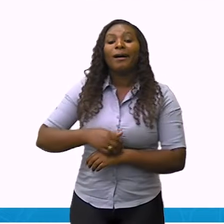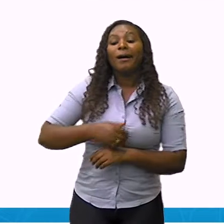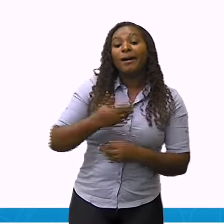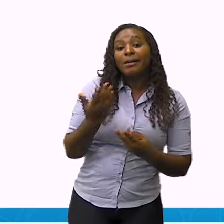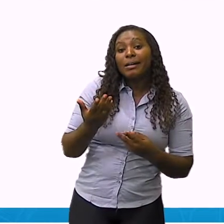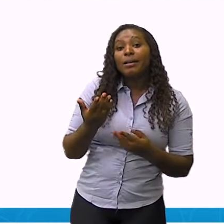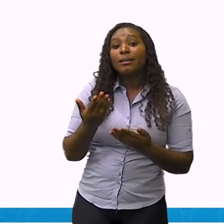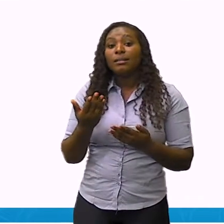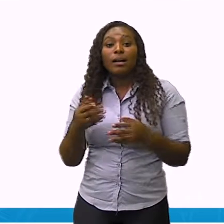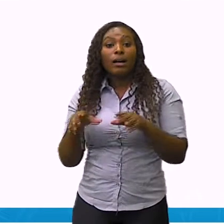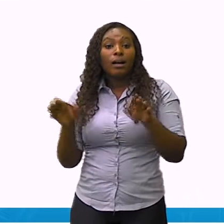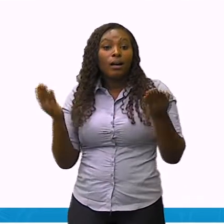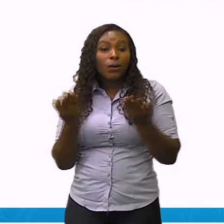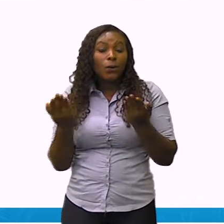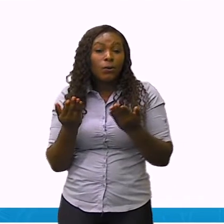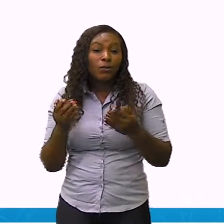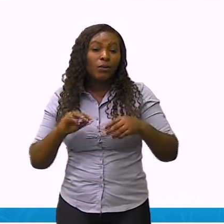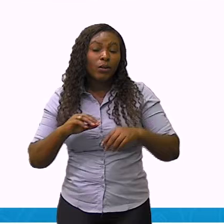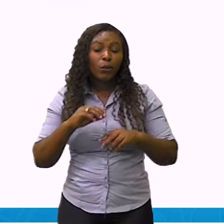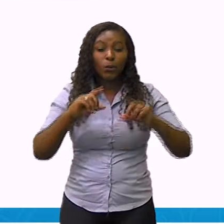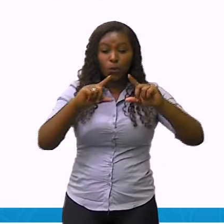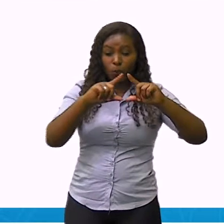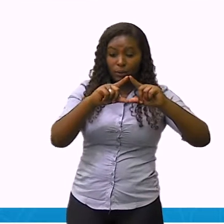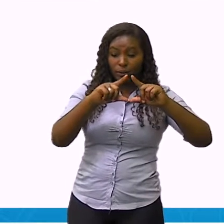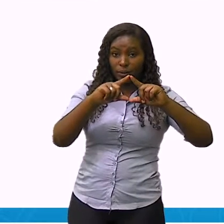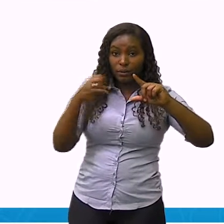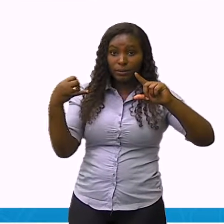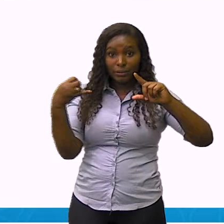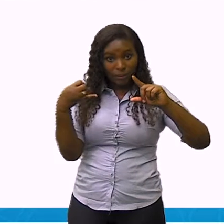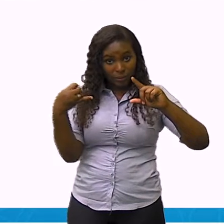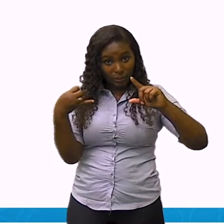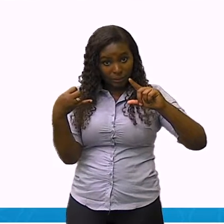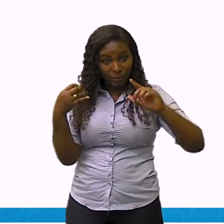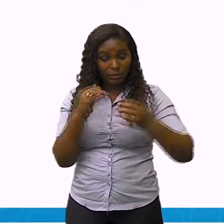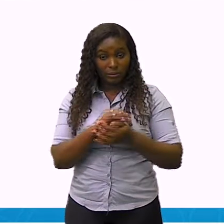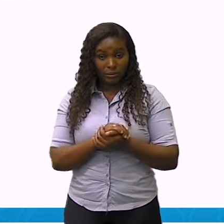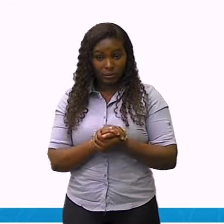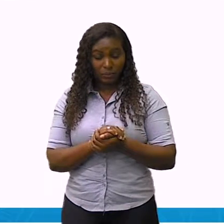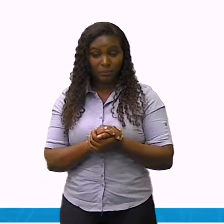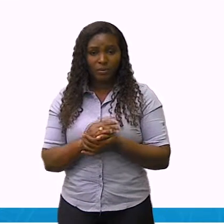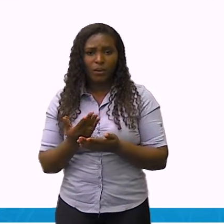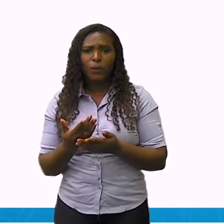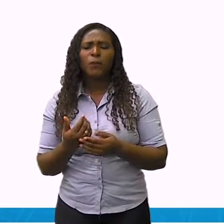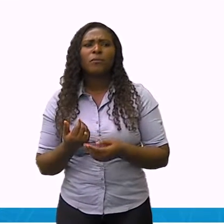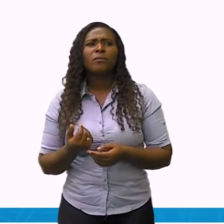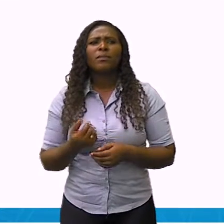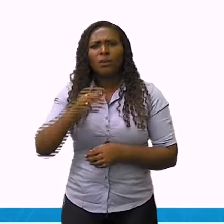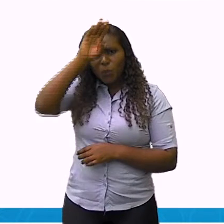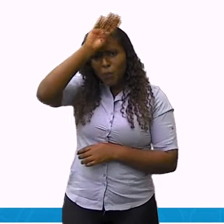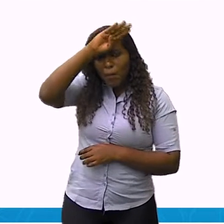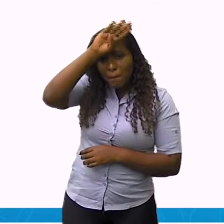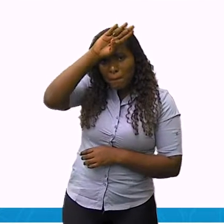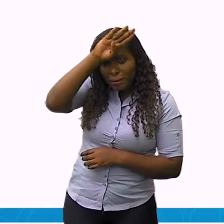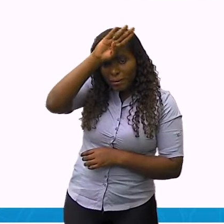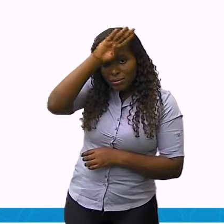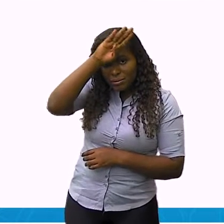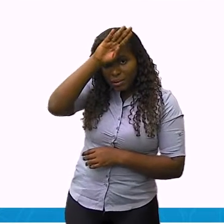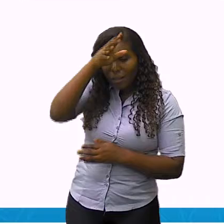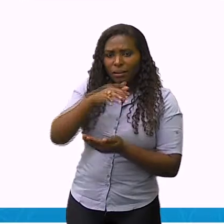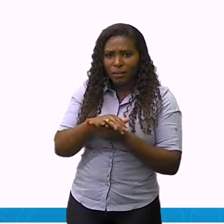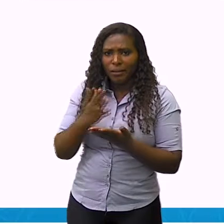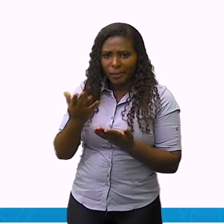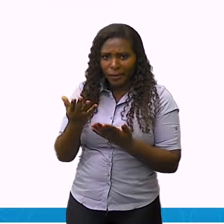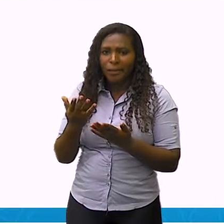menor raiz. Vamos ver um exemplo. x1 sempre vai ser